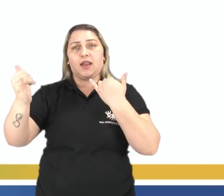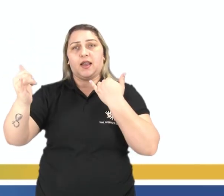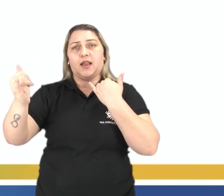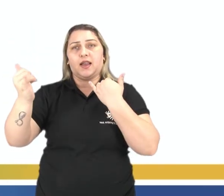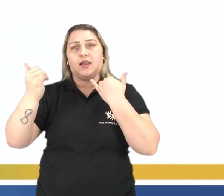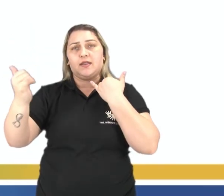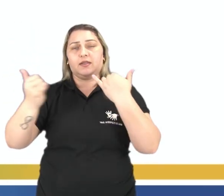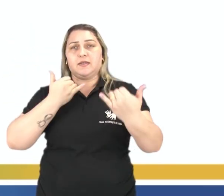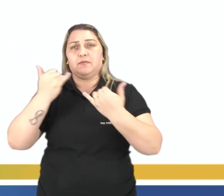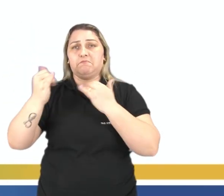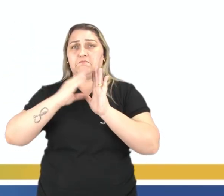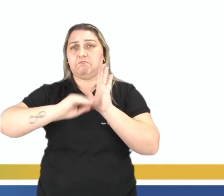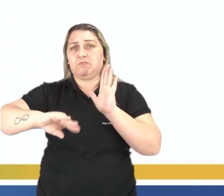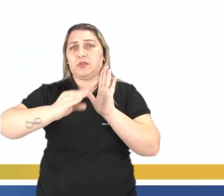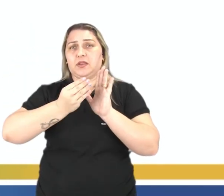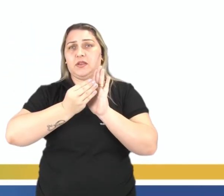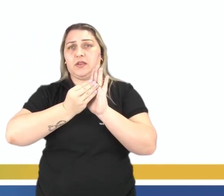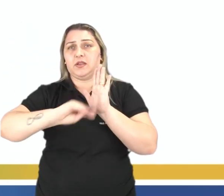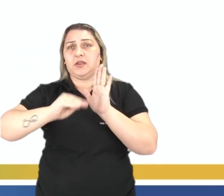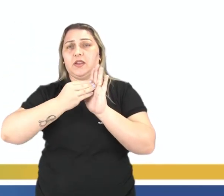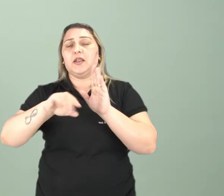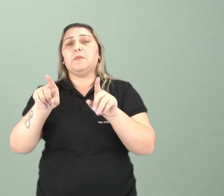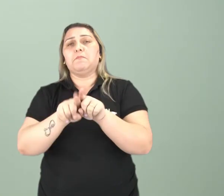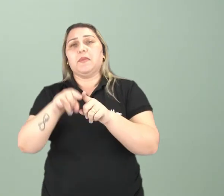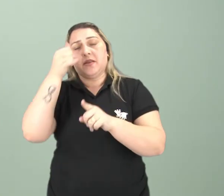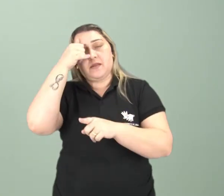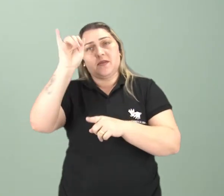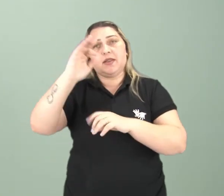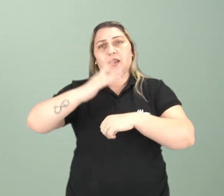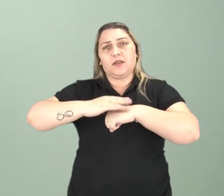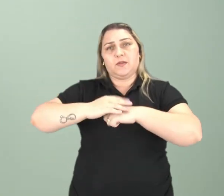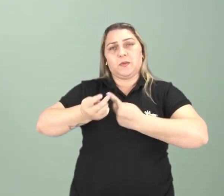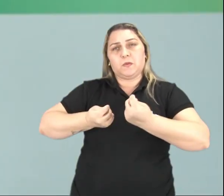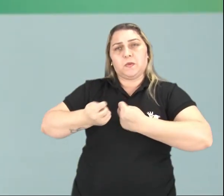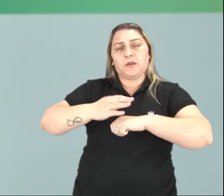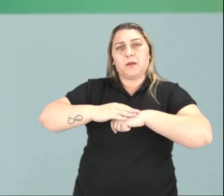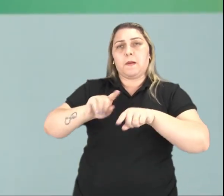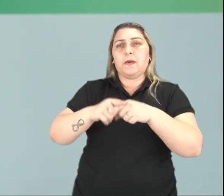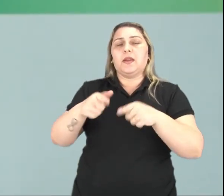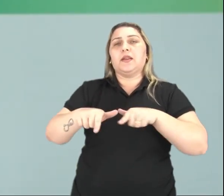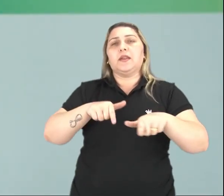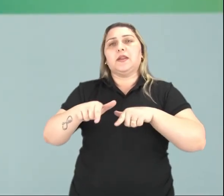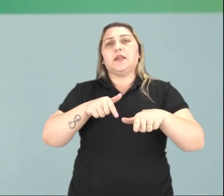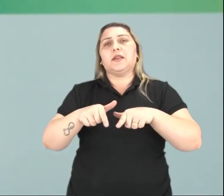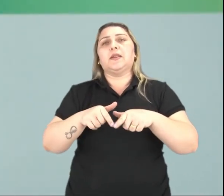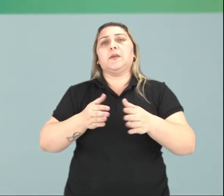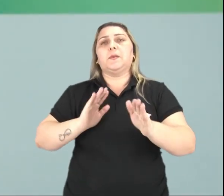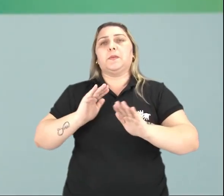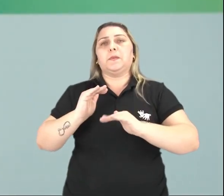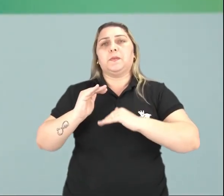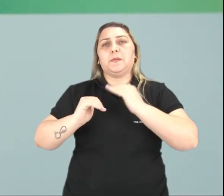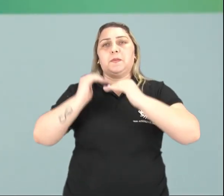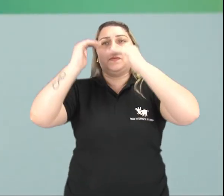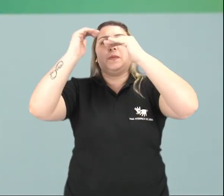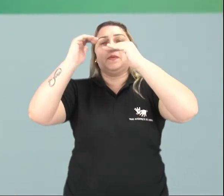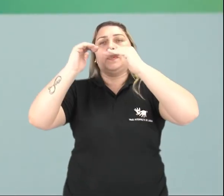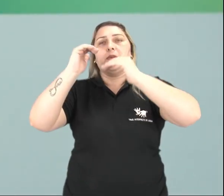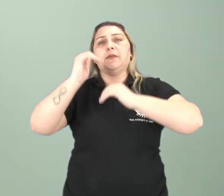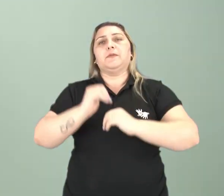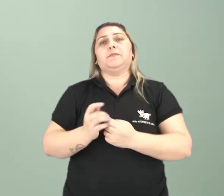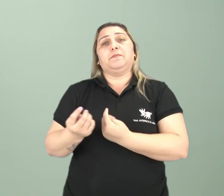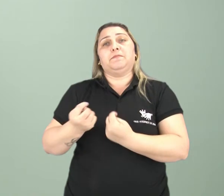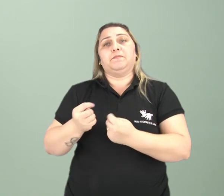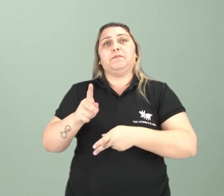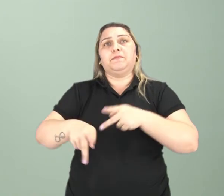gente vê também é uma forma de, né, de prever as doenças, de controlar as doenças, mas também de trabalhar com esse certo processo de controle populacional